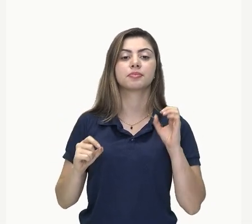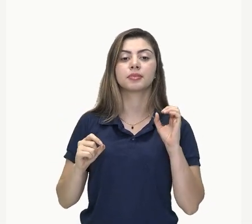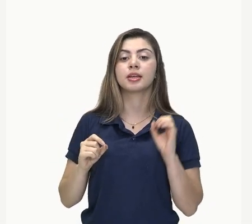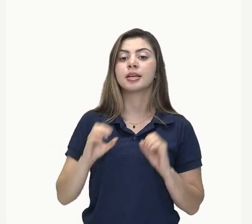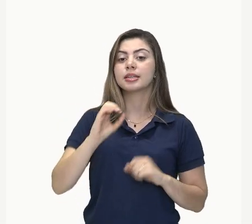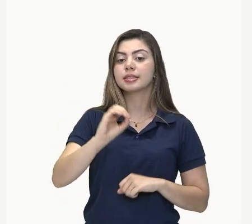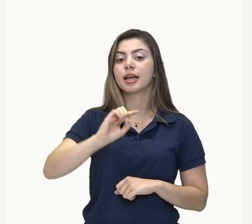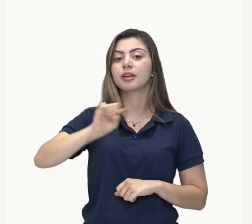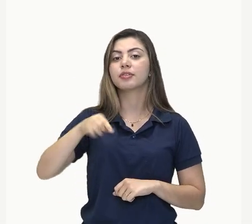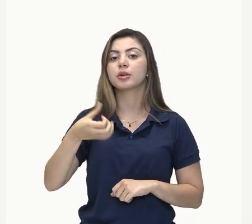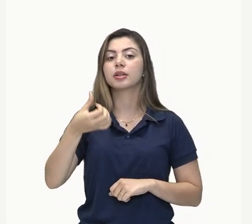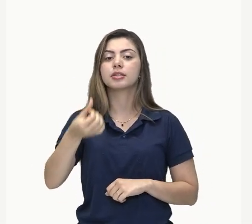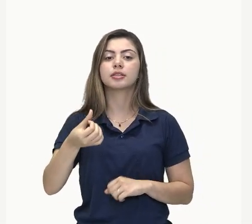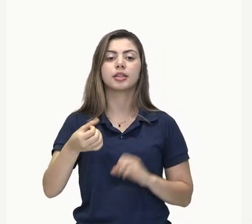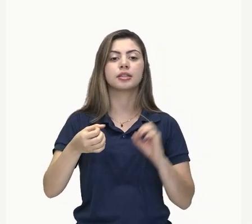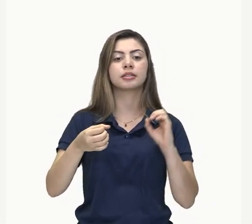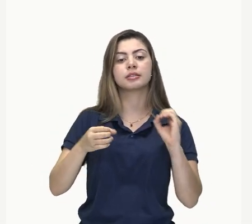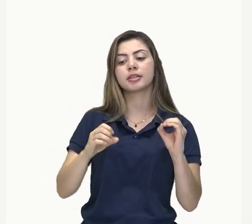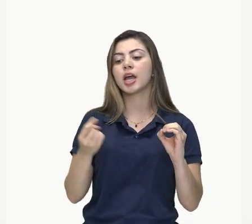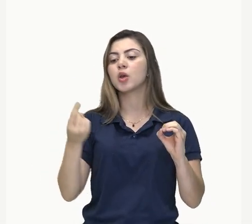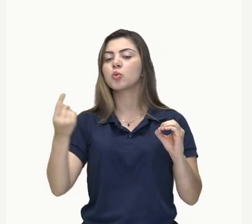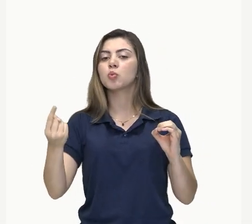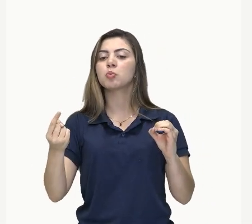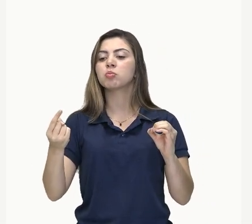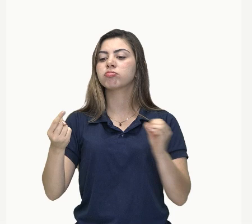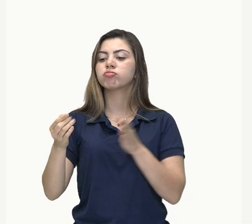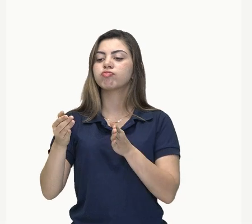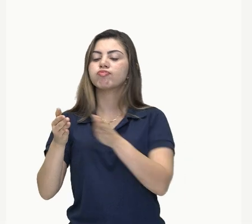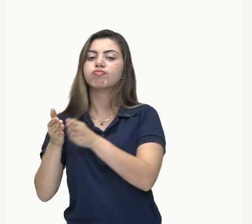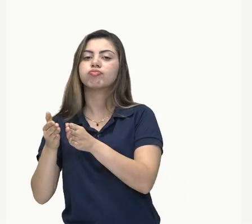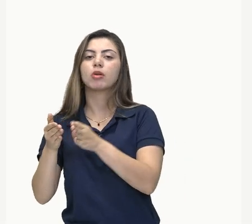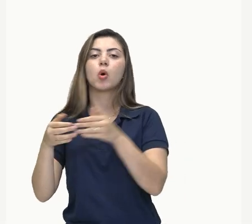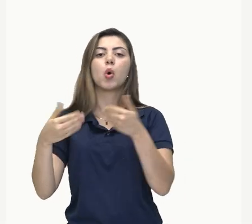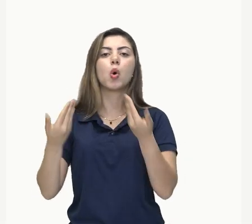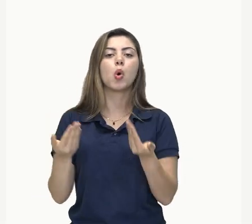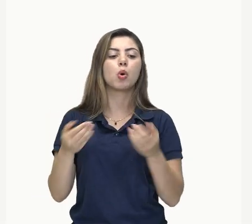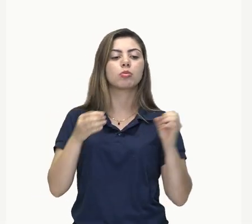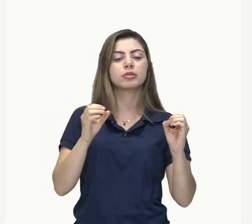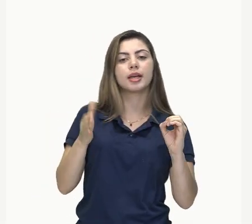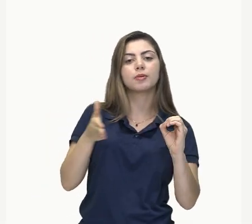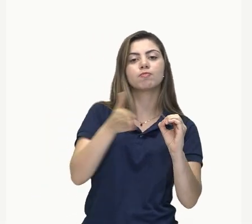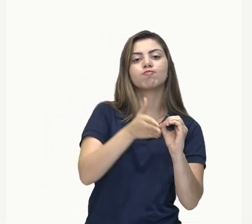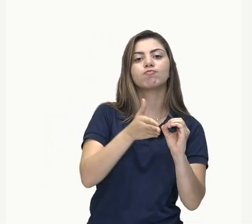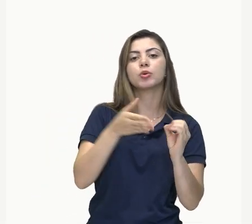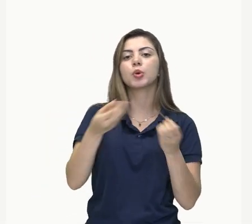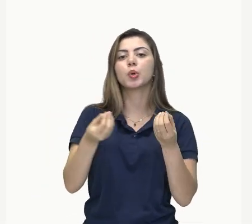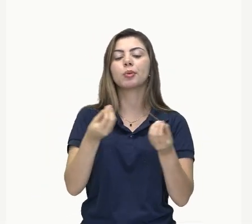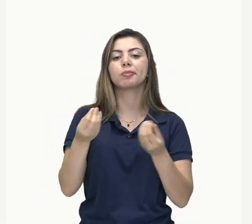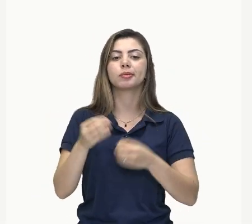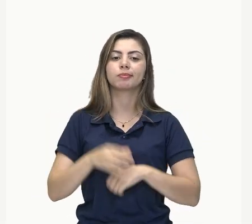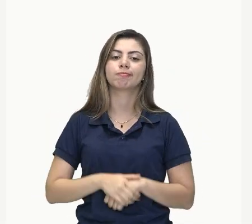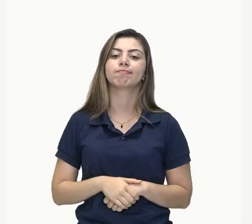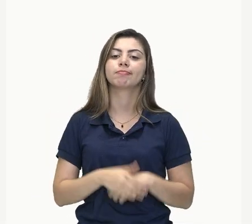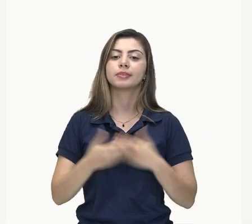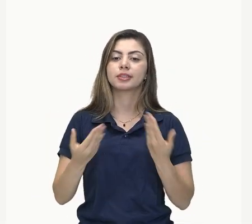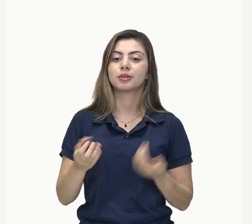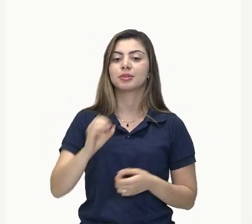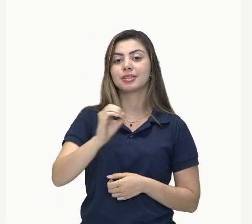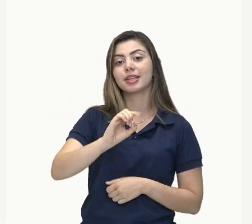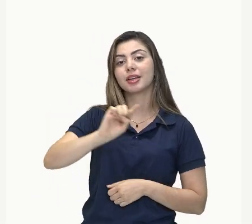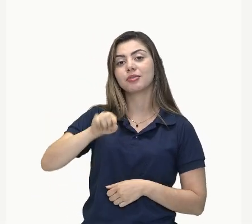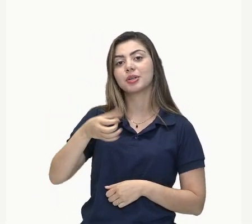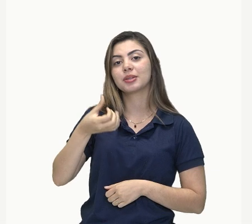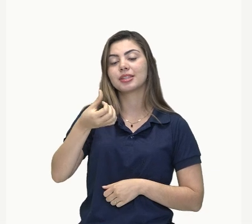0,6 está mais próximo de 1 ou mais próximo de 0? Então, o 0,6 é